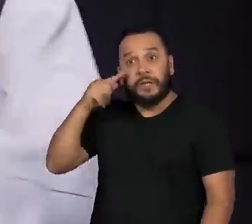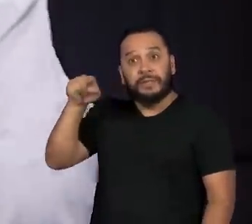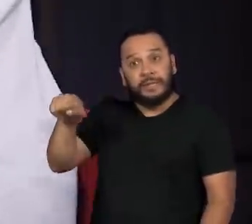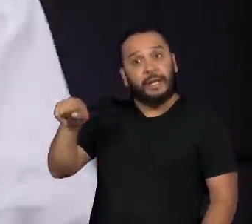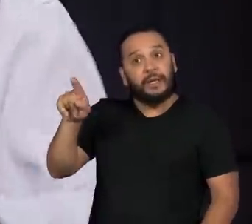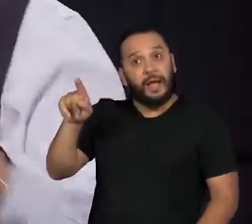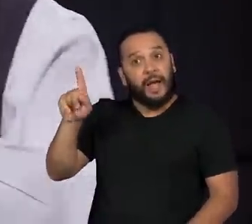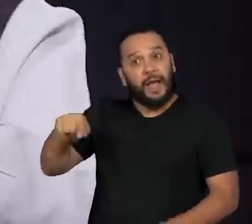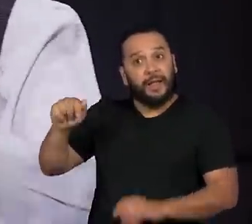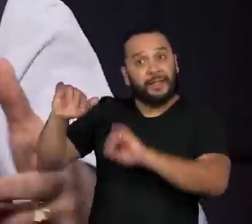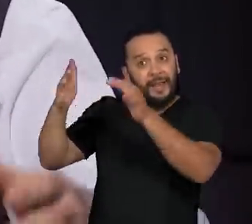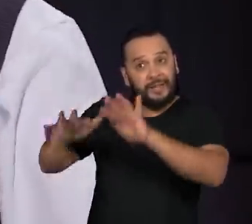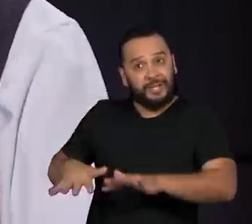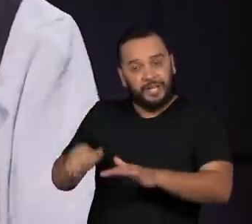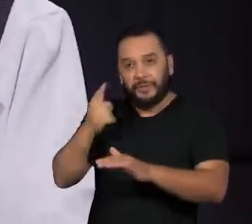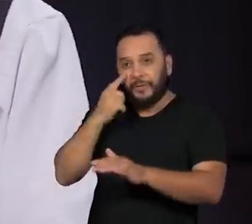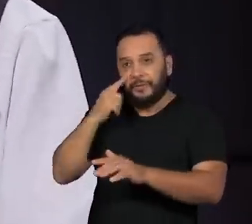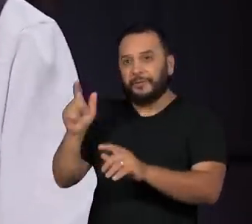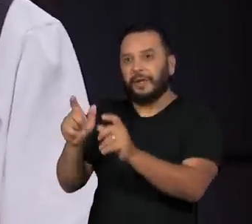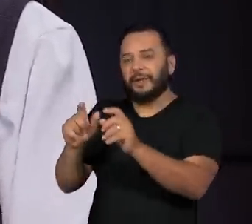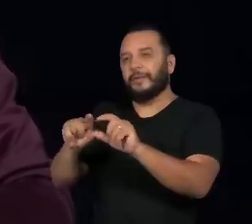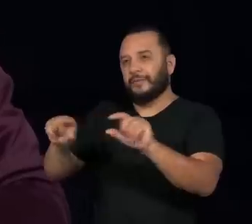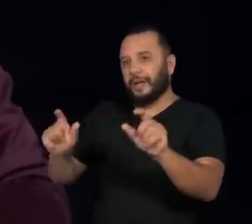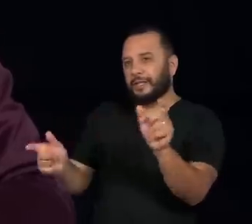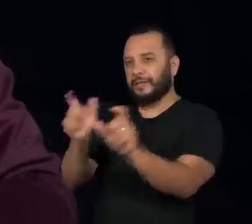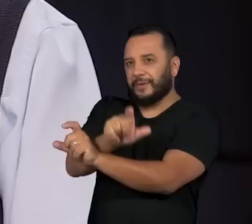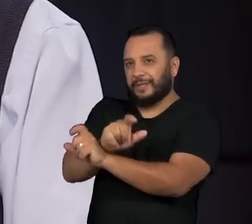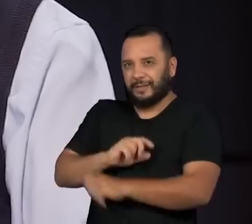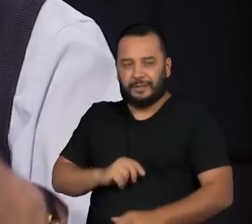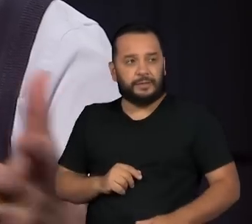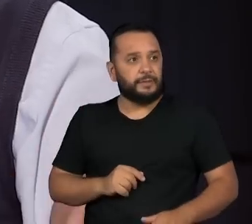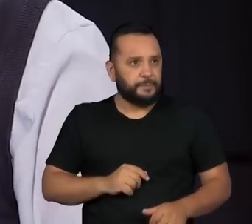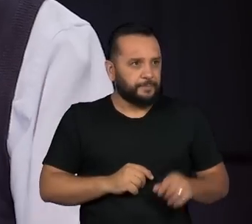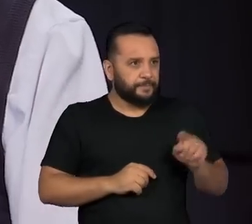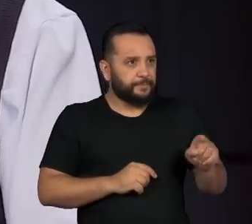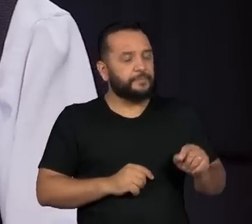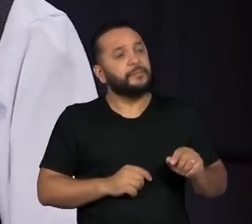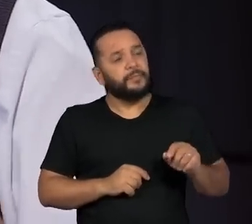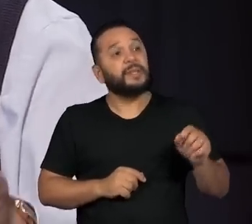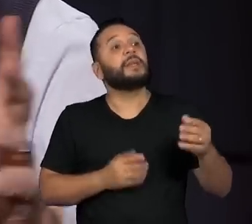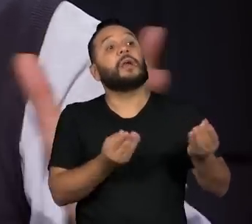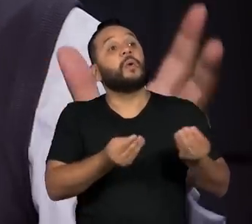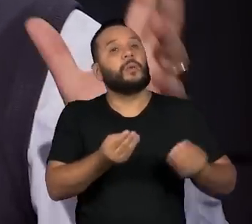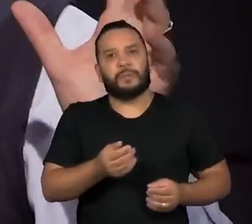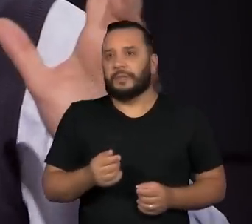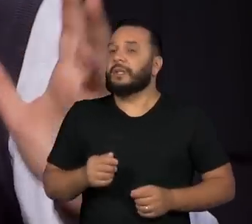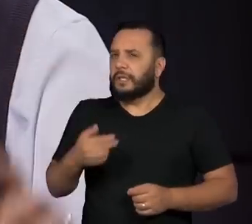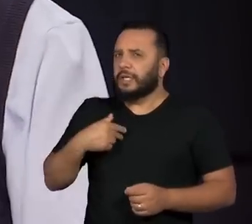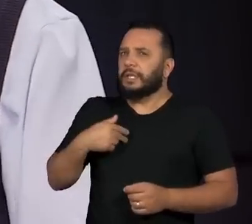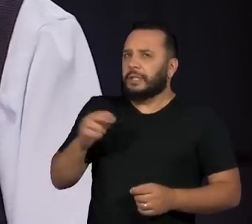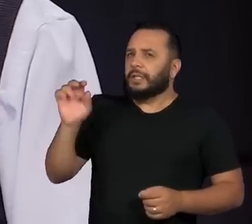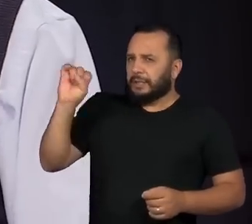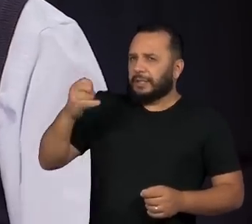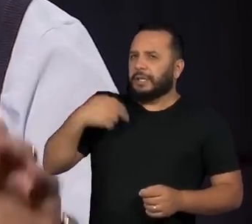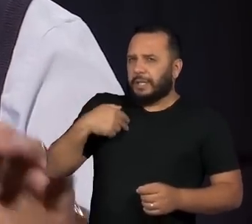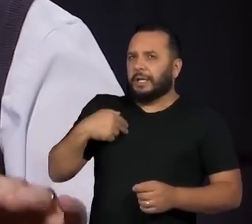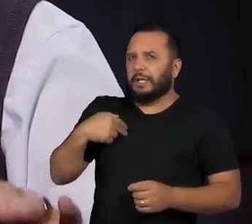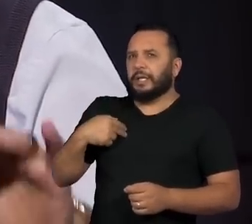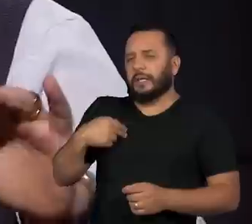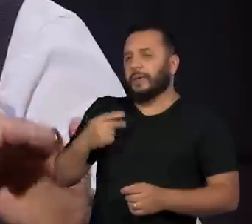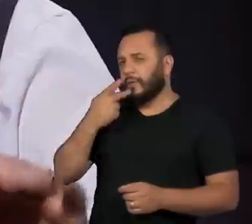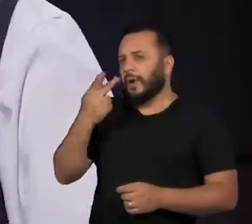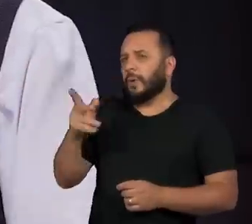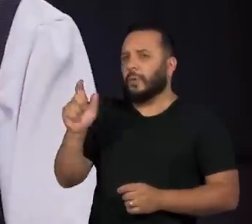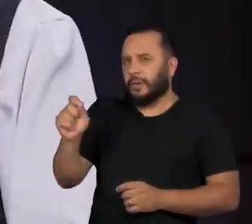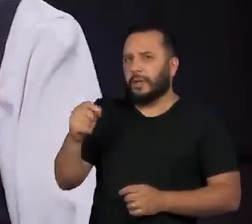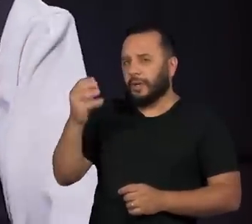vai virar la tragédia é uma inversão da frase do Max e ele aí ele falou que sim existem riscos não não ele